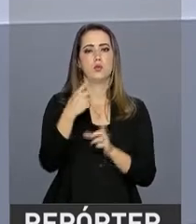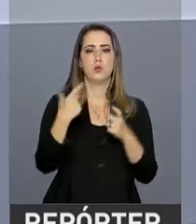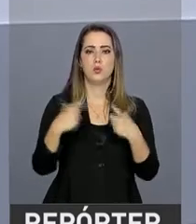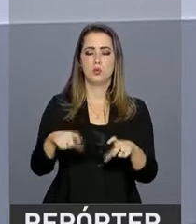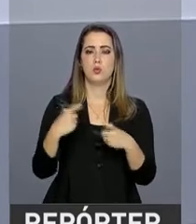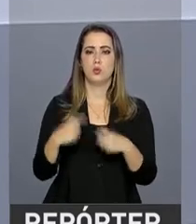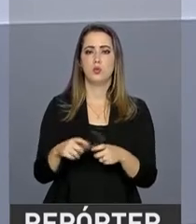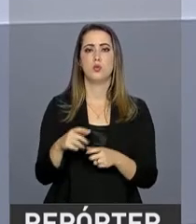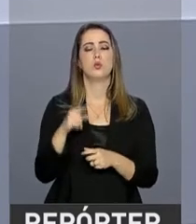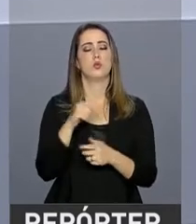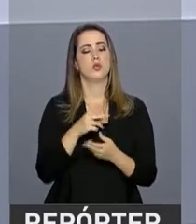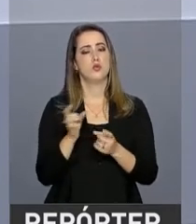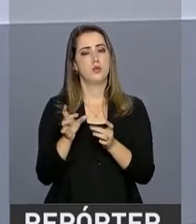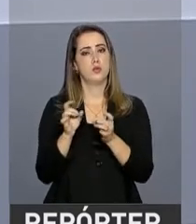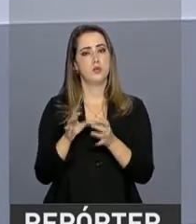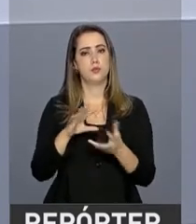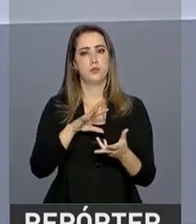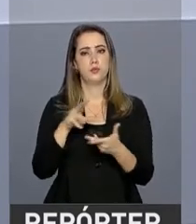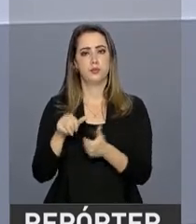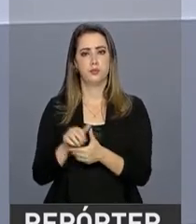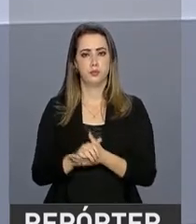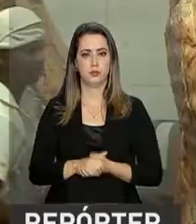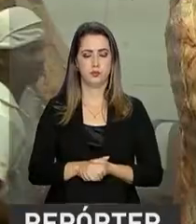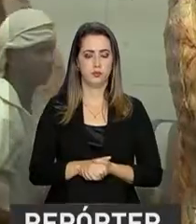registrada no Portal Único do Comércio Exterior.